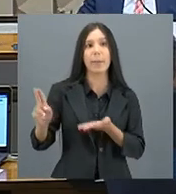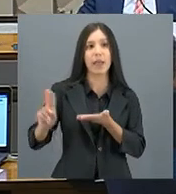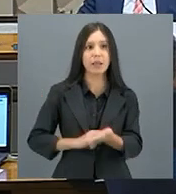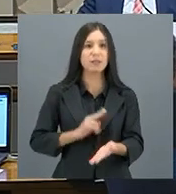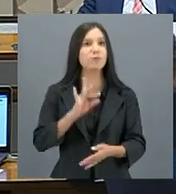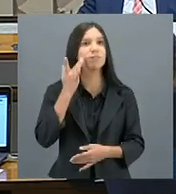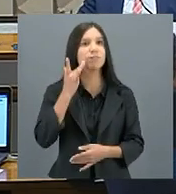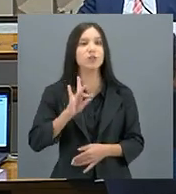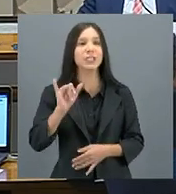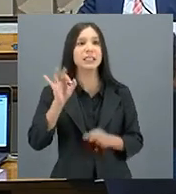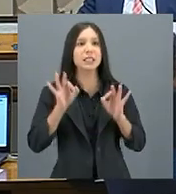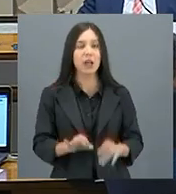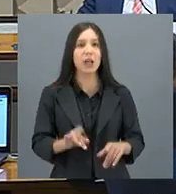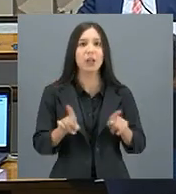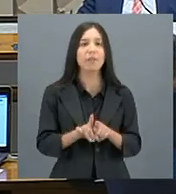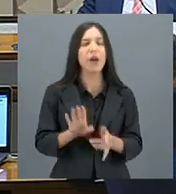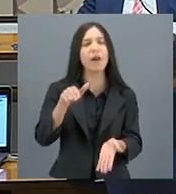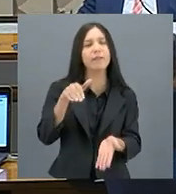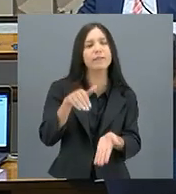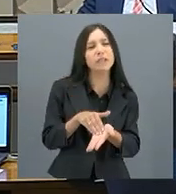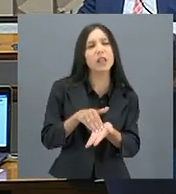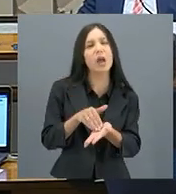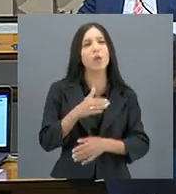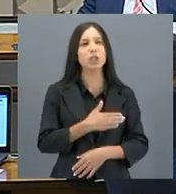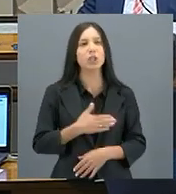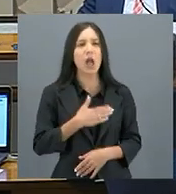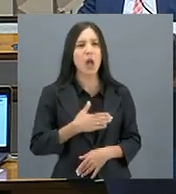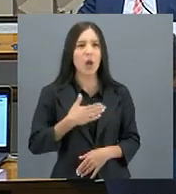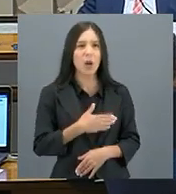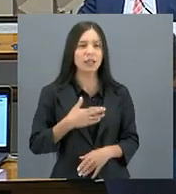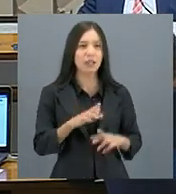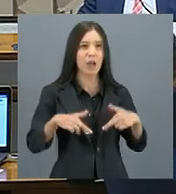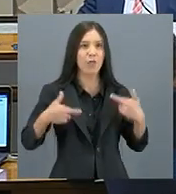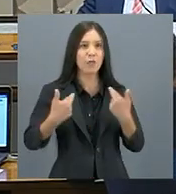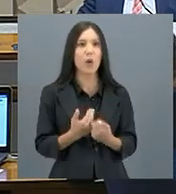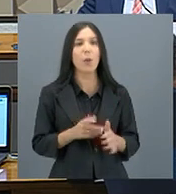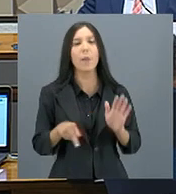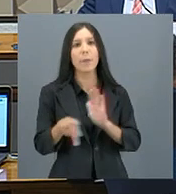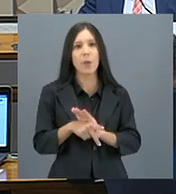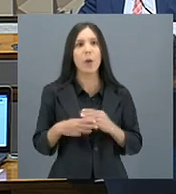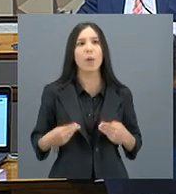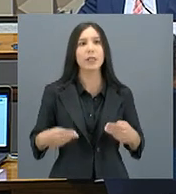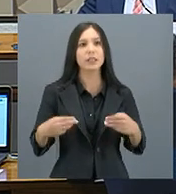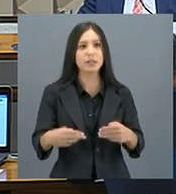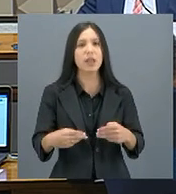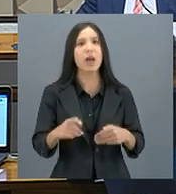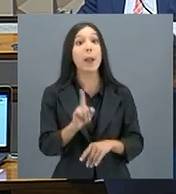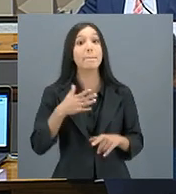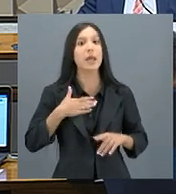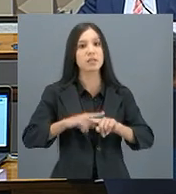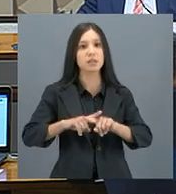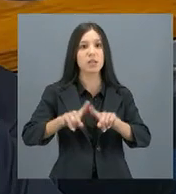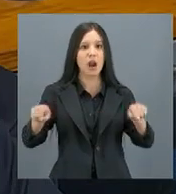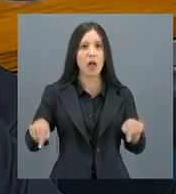Não tenho a data certa. Mas foi a reunião... Final de agosto. Final de agosto, e essa reunião foi no Ministério da Fazenda? Na minha sala. Na sua